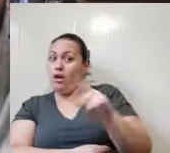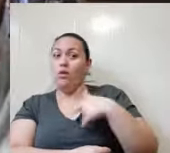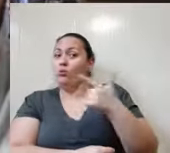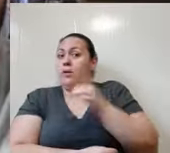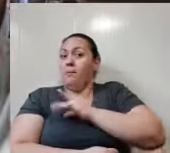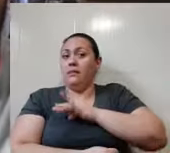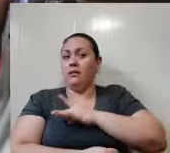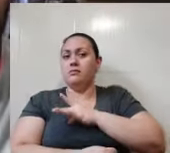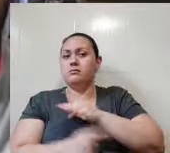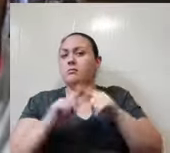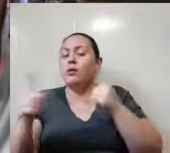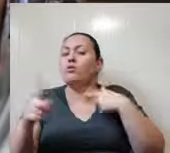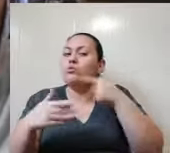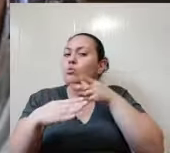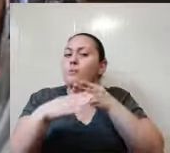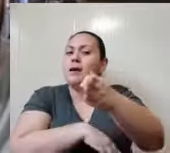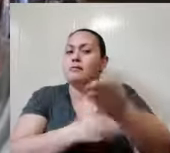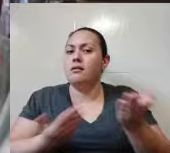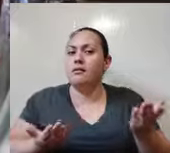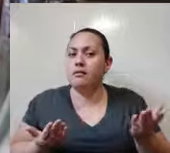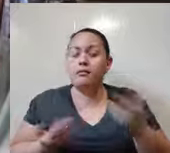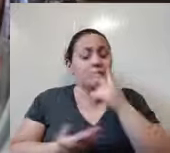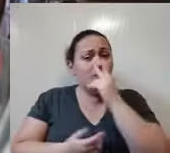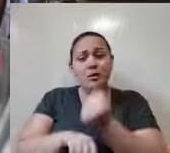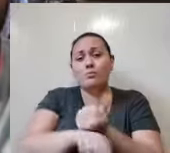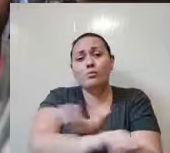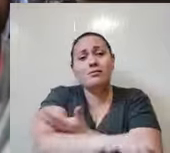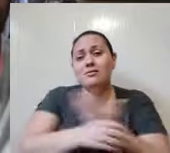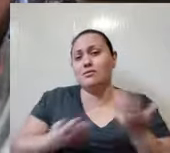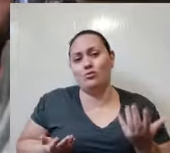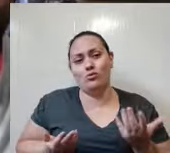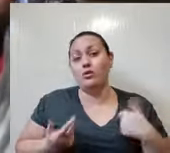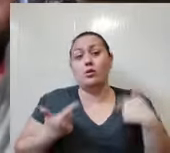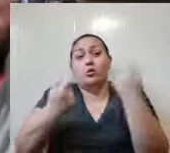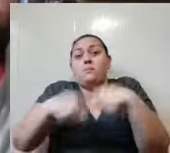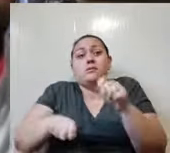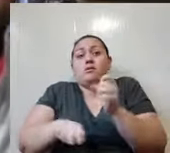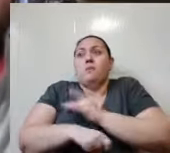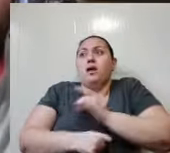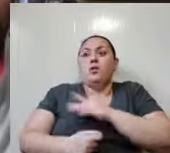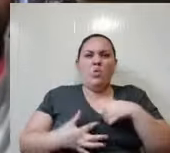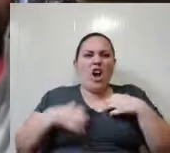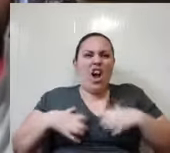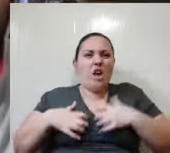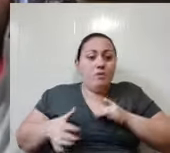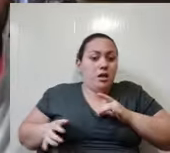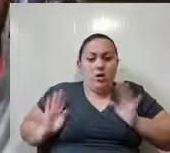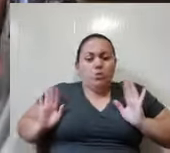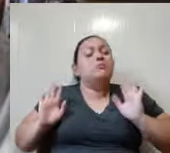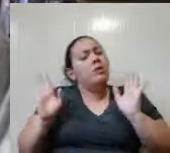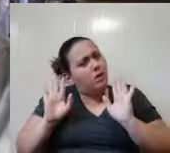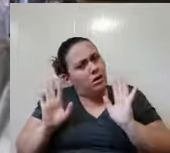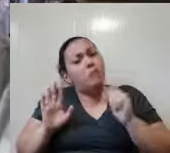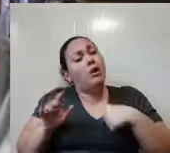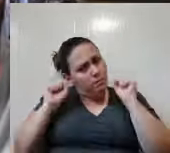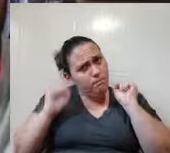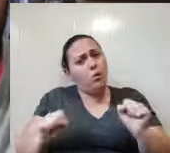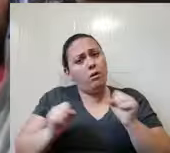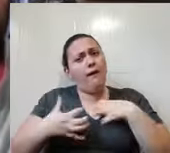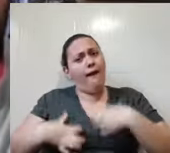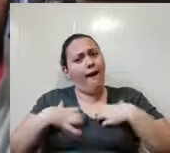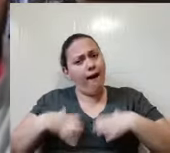aranha. Mas aí também eu nunca vou ter a possibilidade de ultrapassar isso. Né? E com as emoções é a mesma coisa. Eu não preciso ter medo da